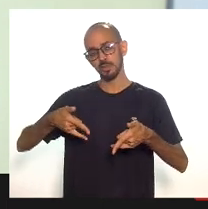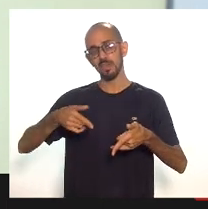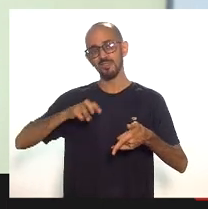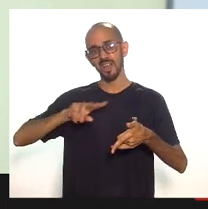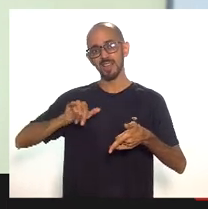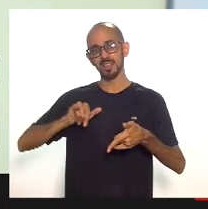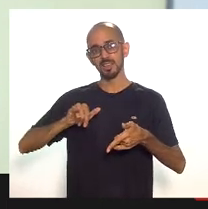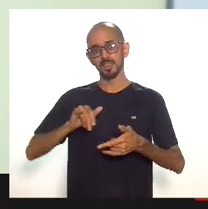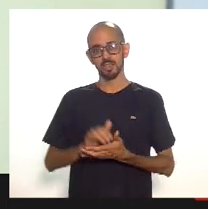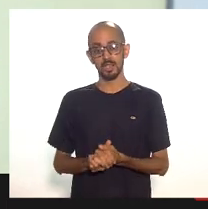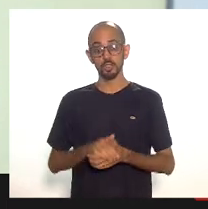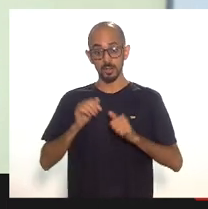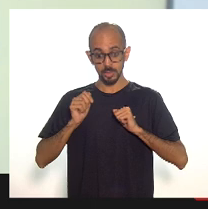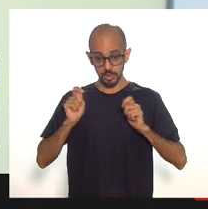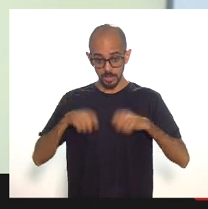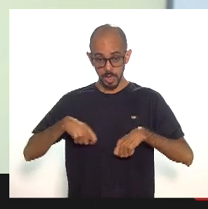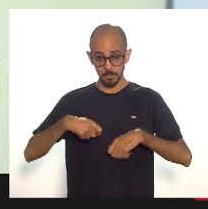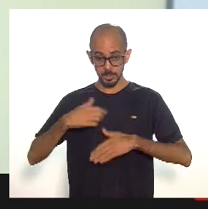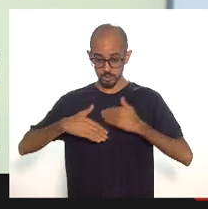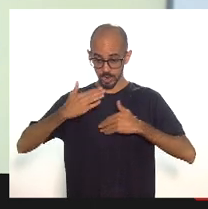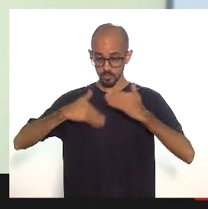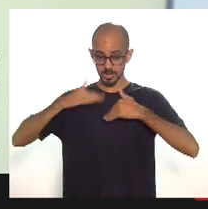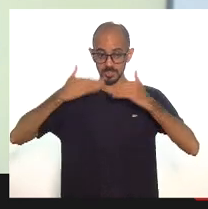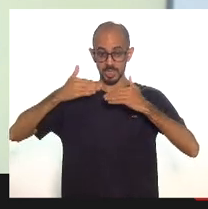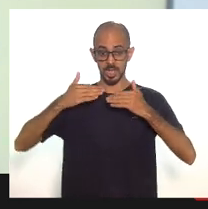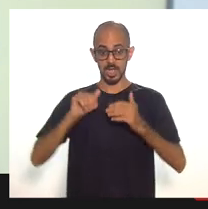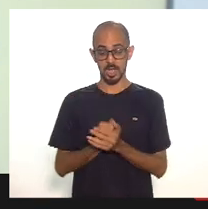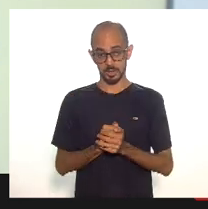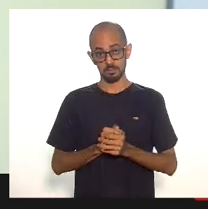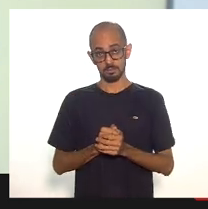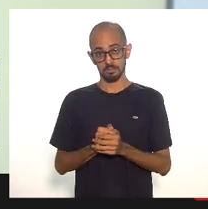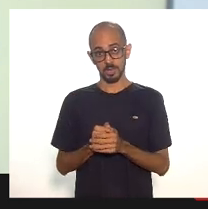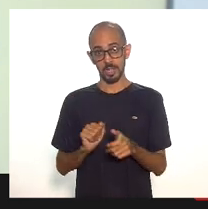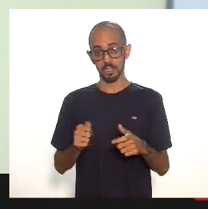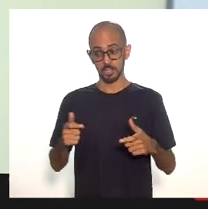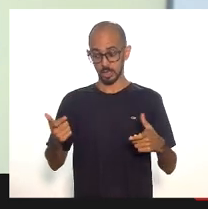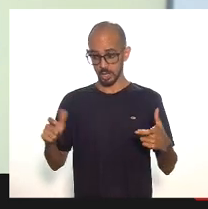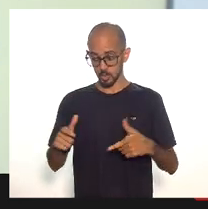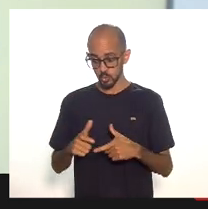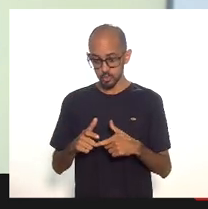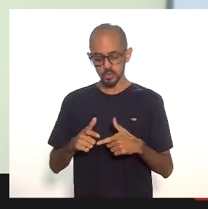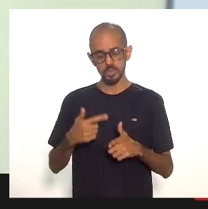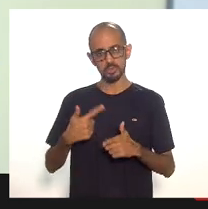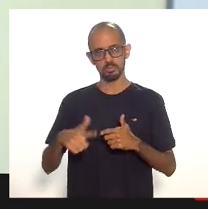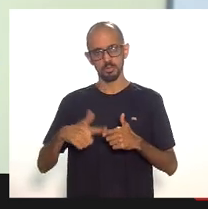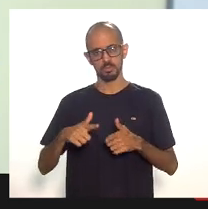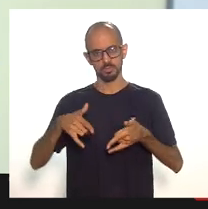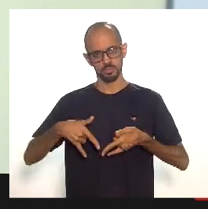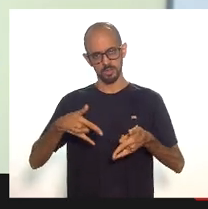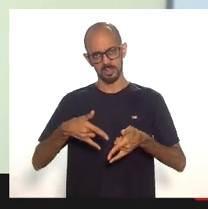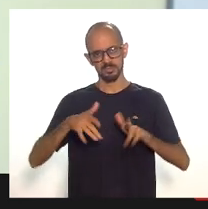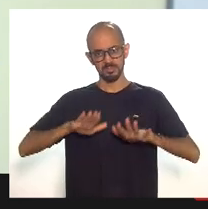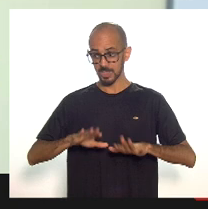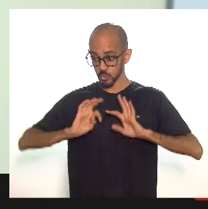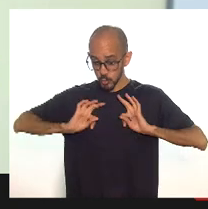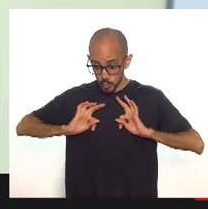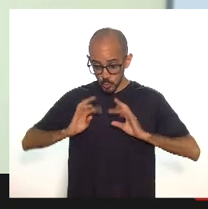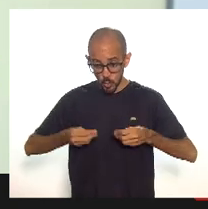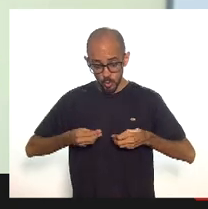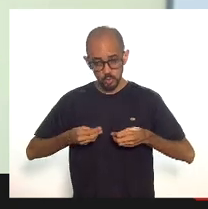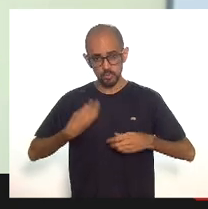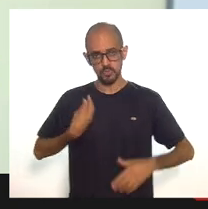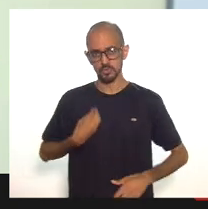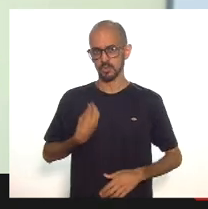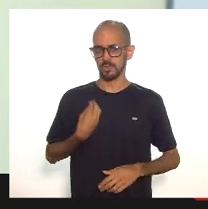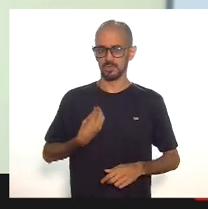pode avançar no caminho de reduzir essa quantidade de leitos impedidos. Mas todos esses leitos,